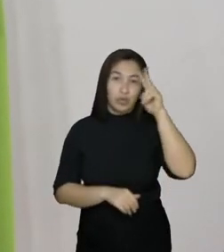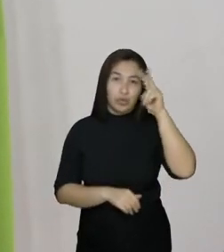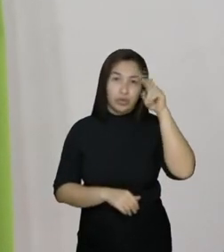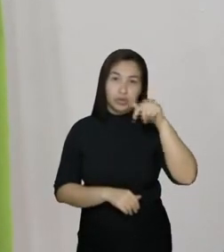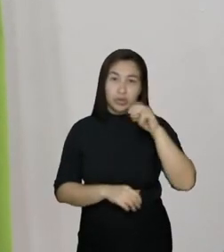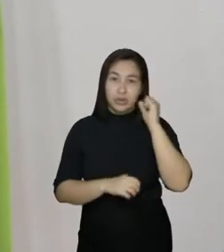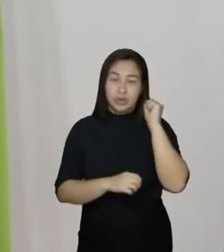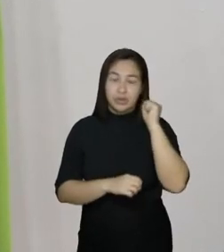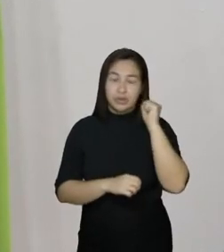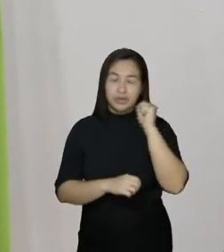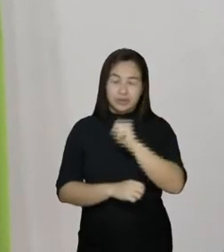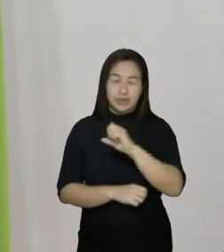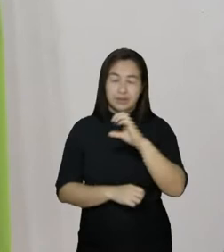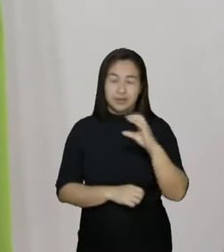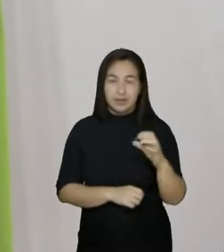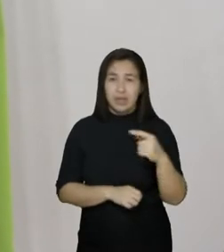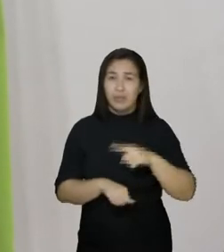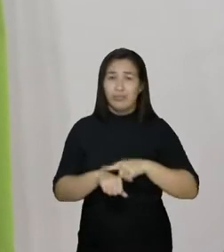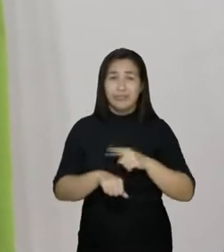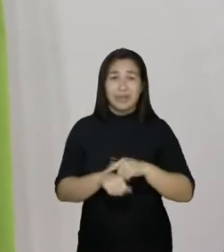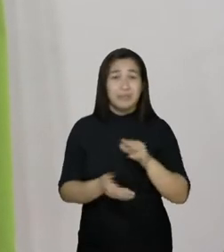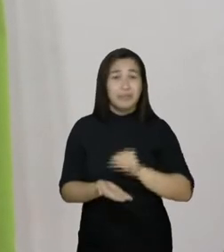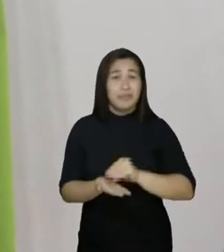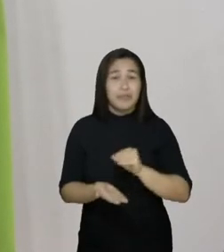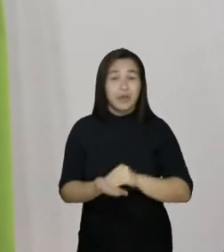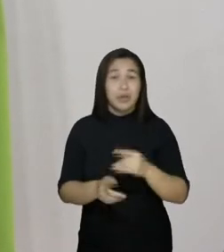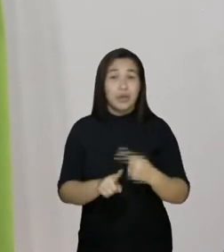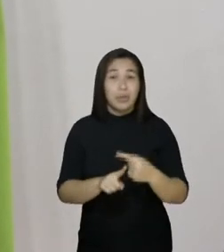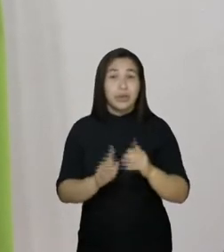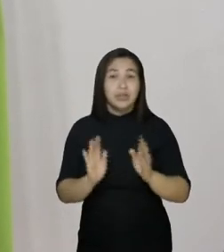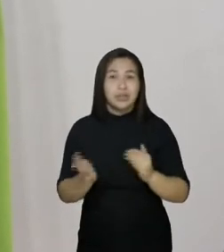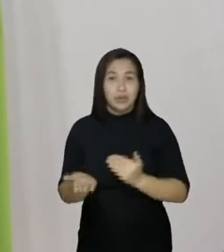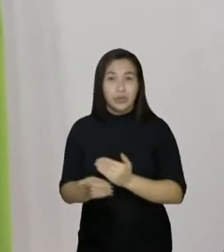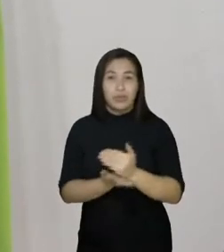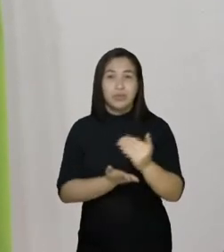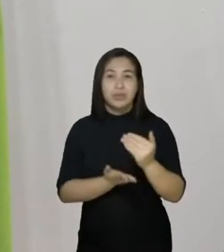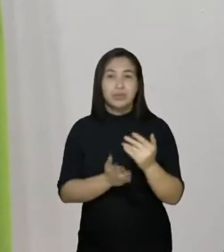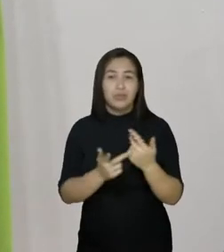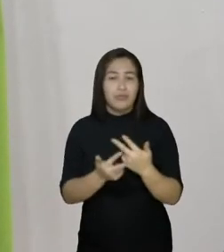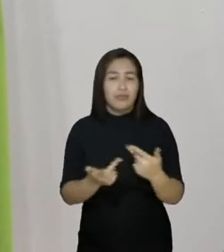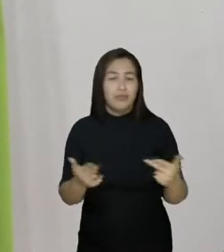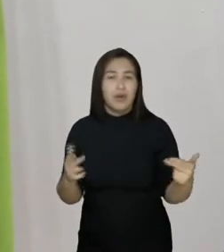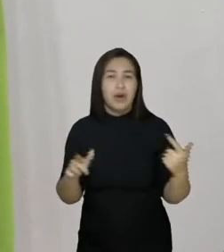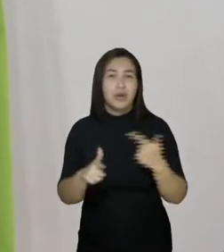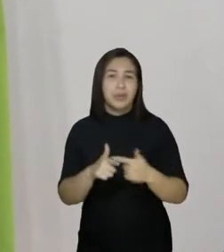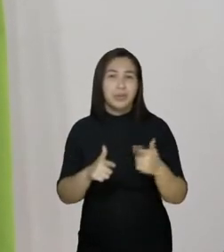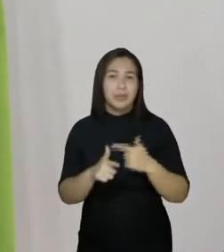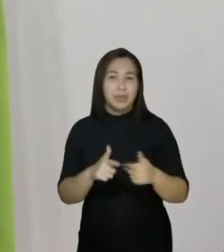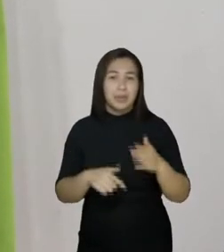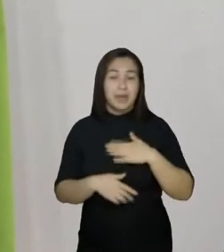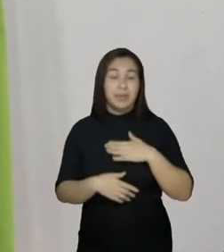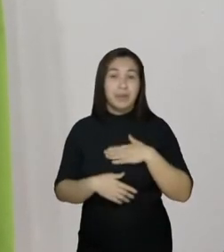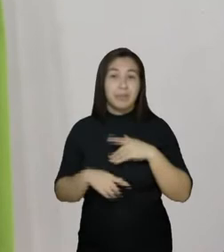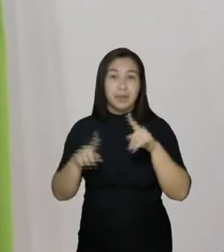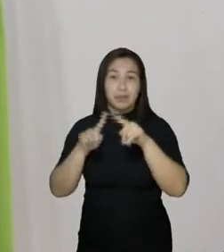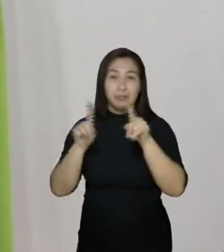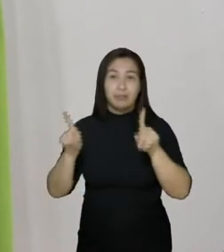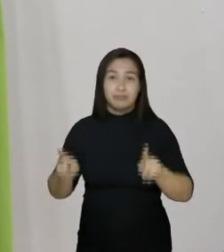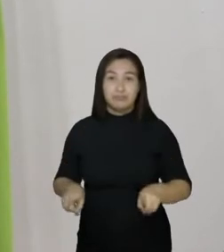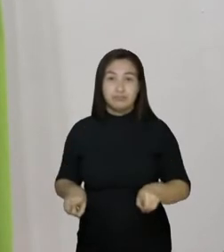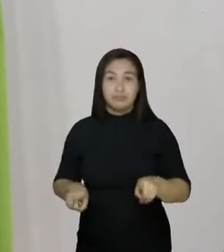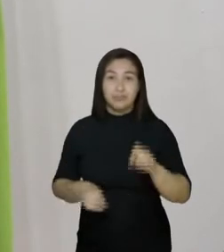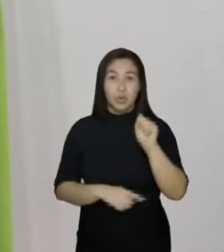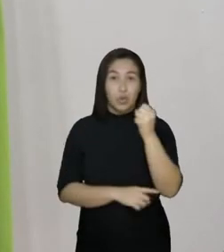vou ter tempo, presidente, porque já começaram os problemas a chegar ali na porta do gabinete 8, as denúncias. Inclusive, quando aparece